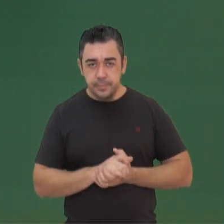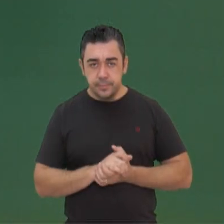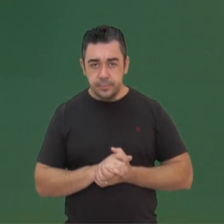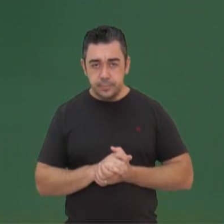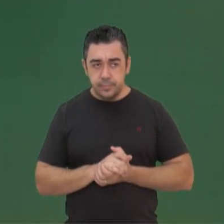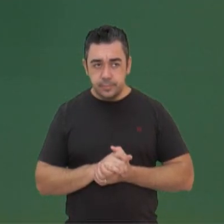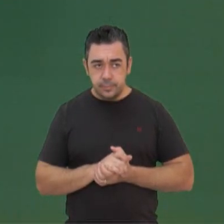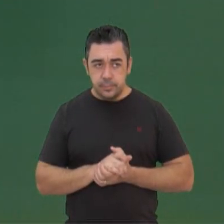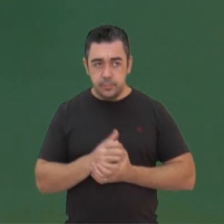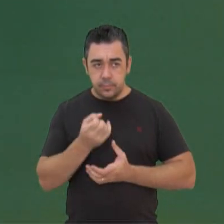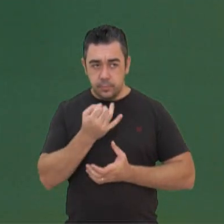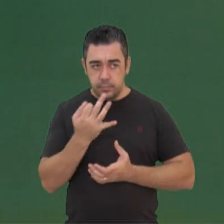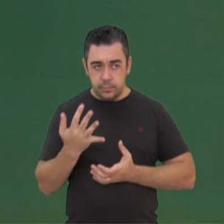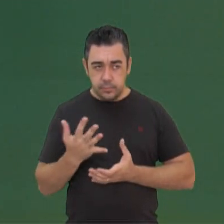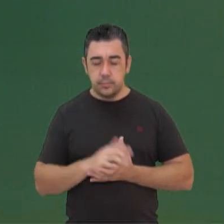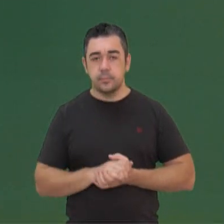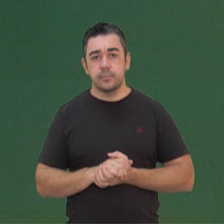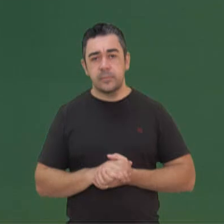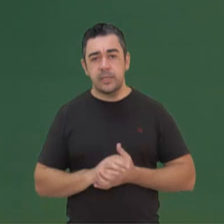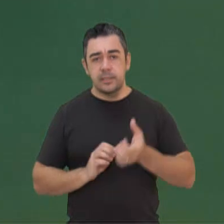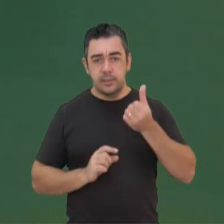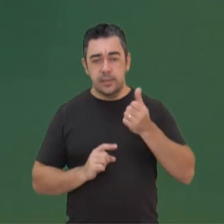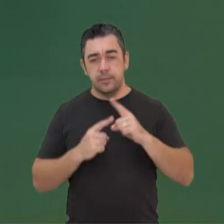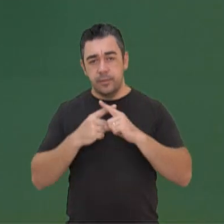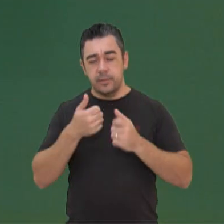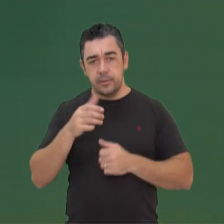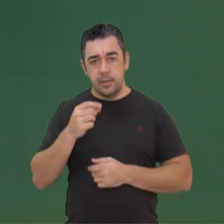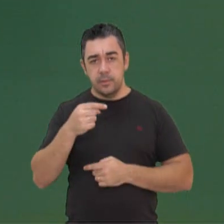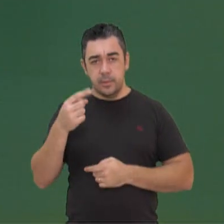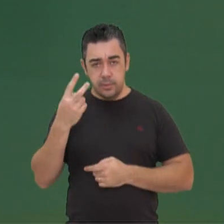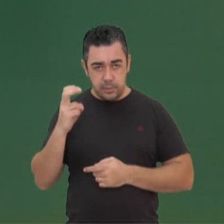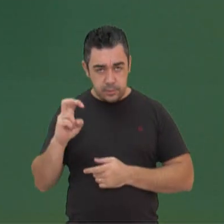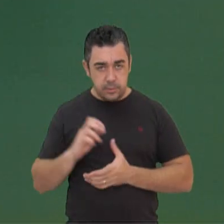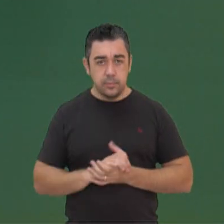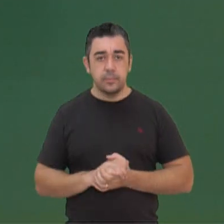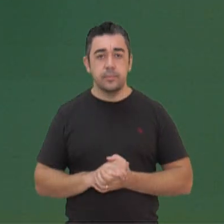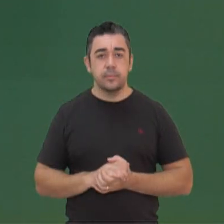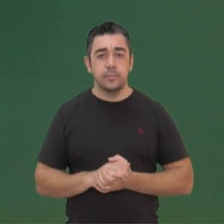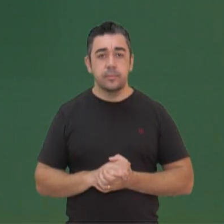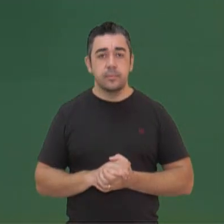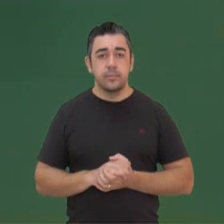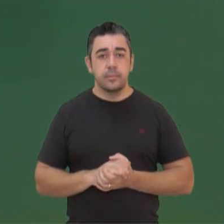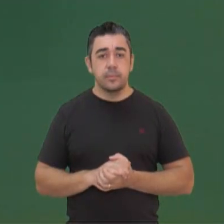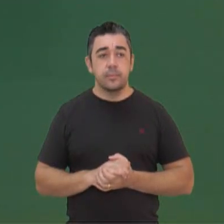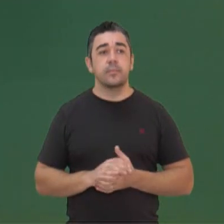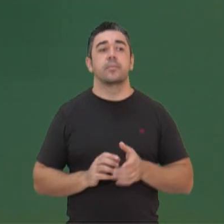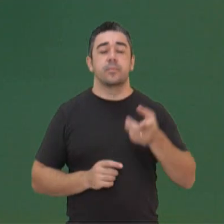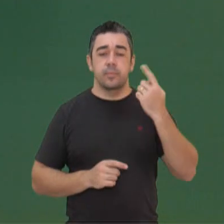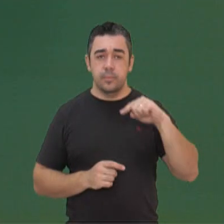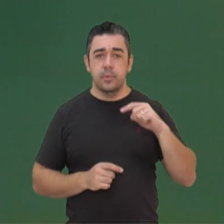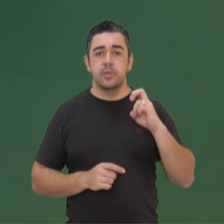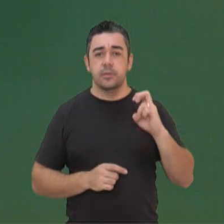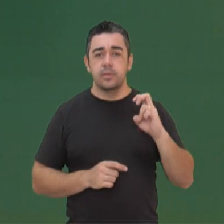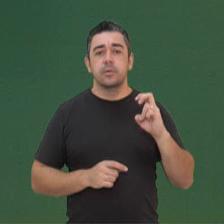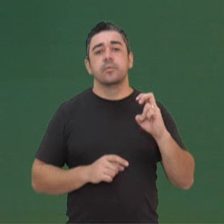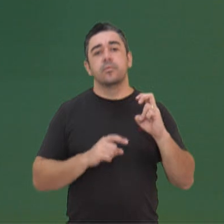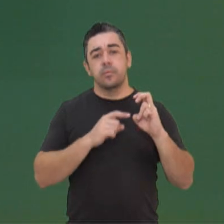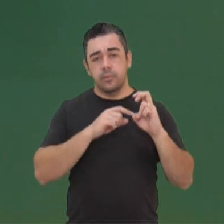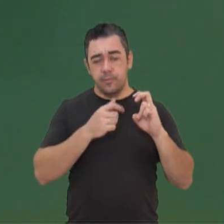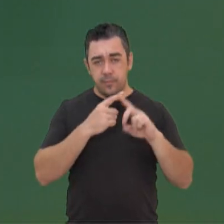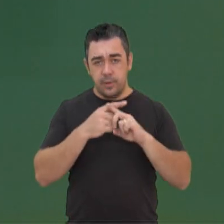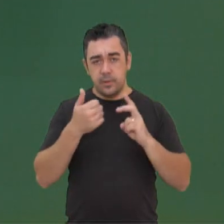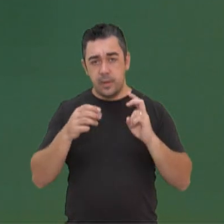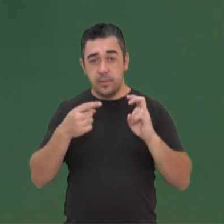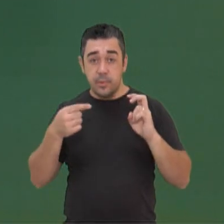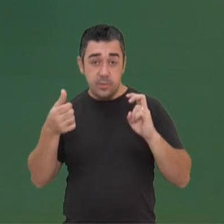ser energia potencial elétrica é 6 vezes 10 elevado a menos 5, 6 vezes 10 elevado a menos 5, sobre 5 vezes 10 elevado a menos 6.